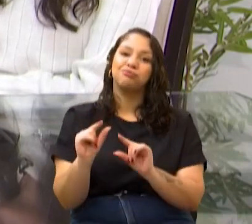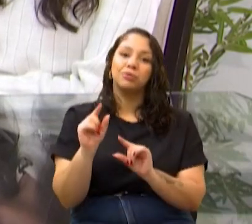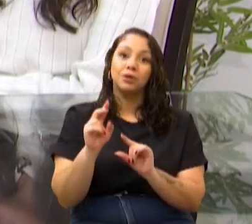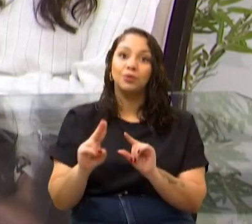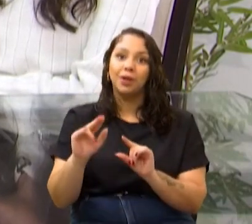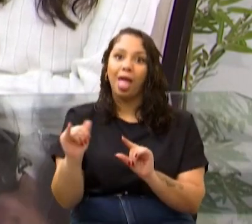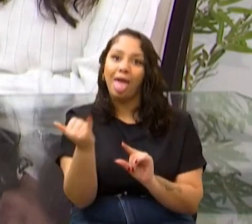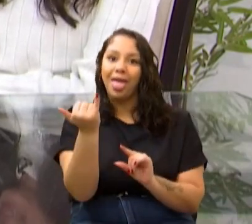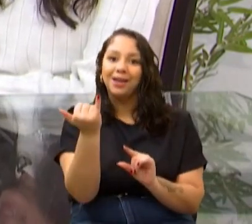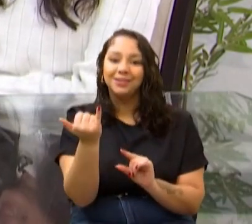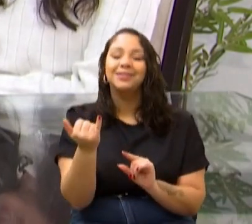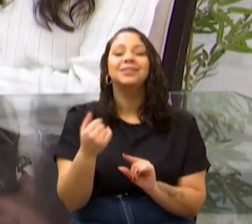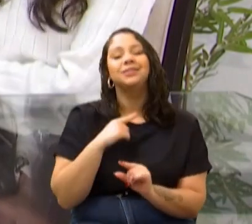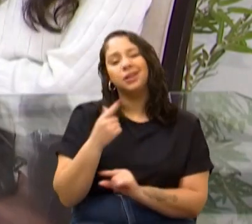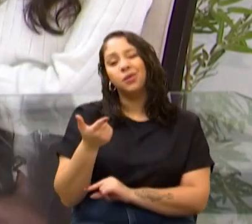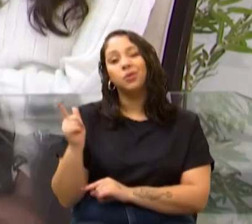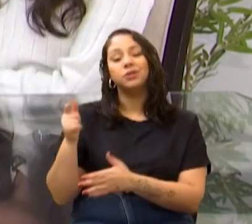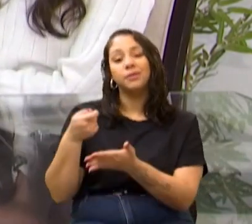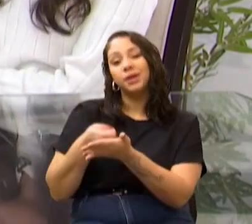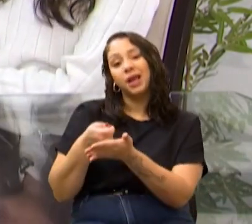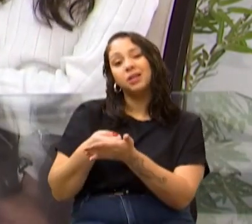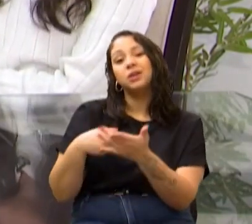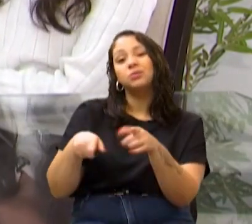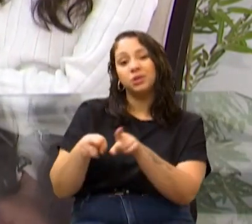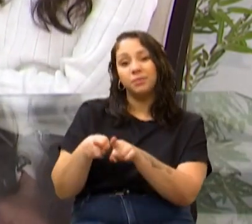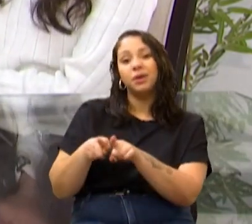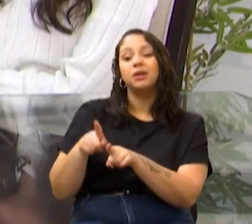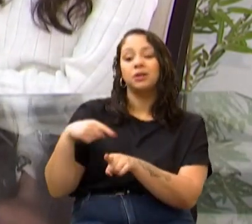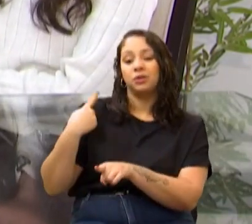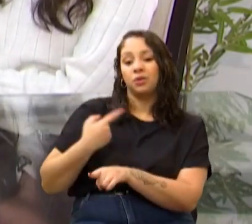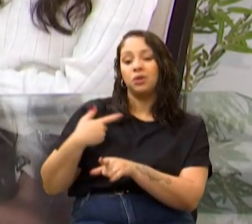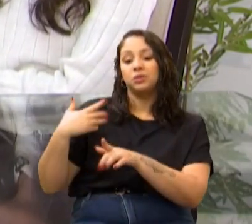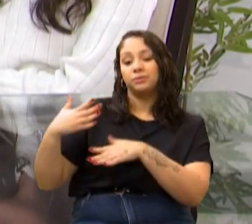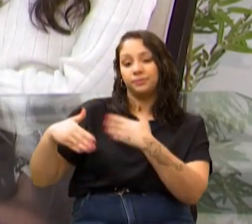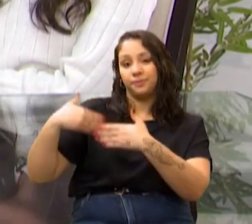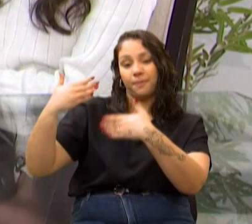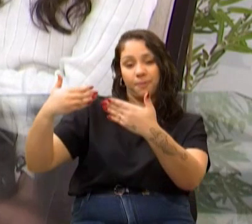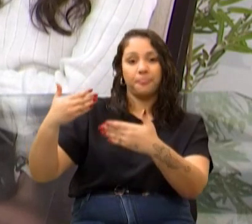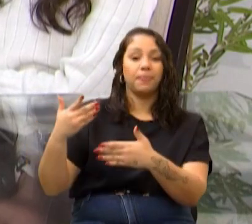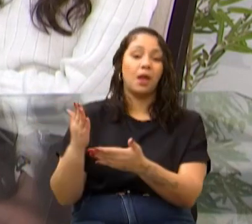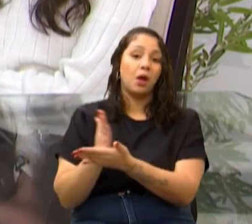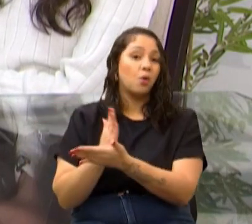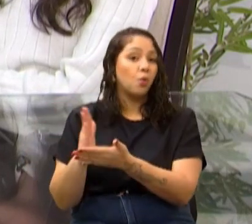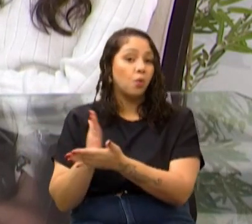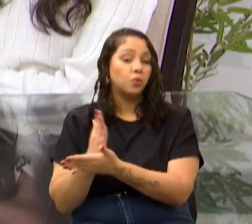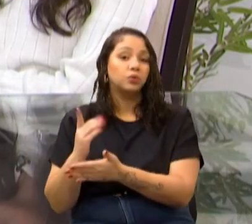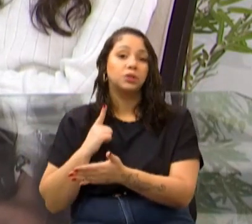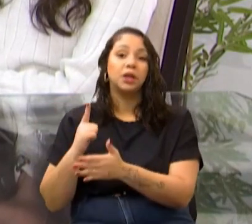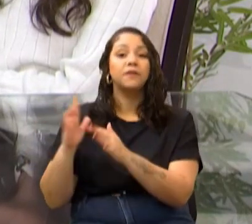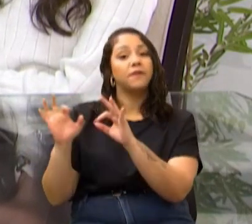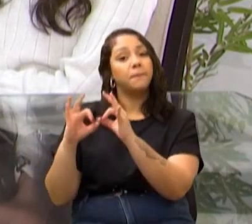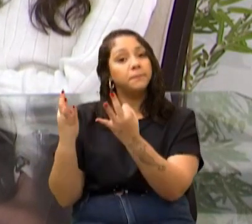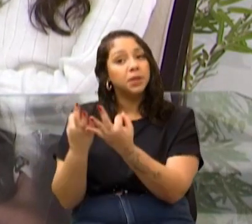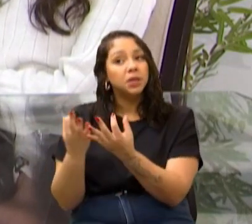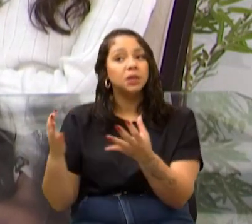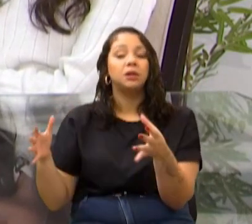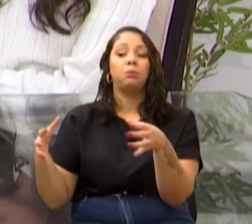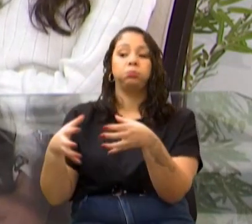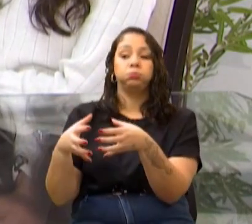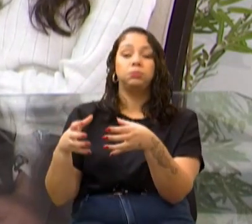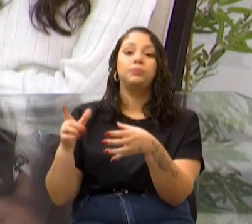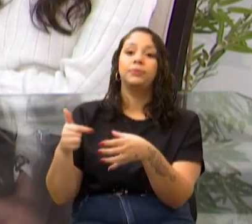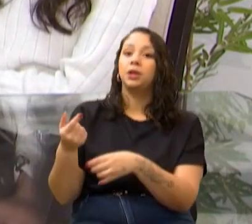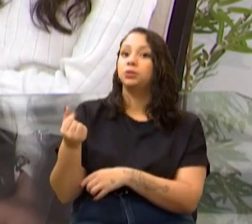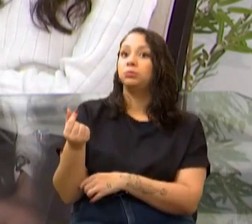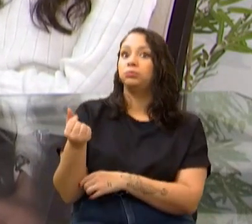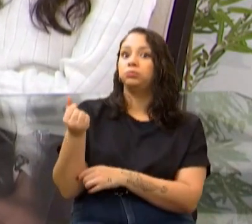menos energia para utilizar. E existem outras obrigações, que à medida que a gente vai crescendo, a gente vai, em alguns casos, né, querendo